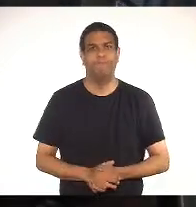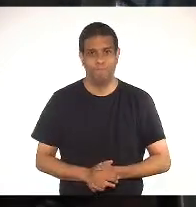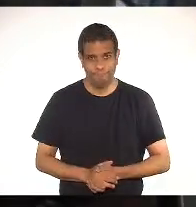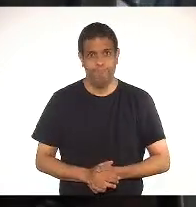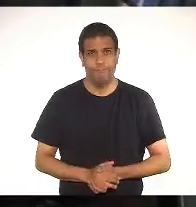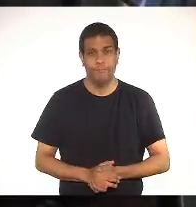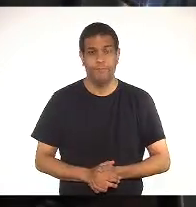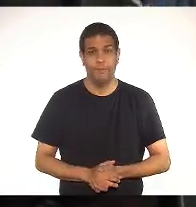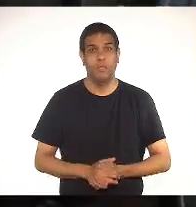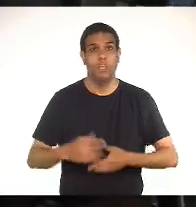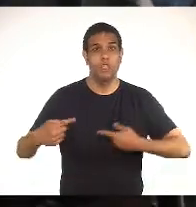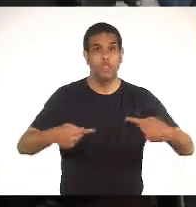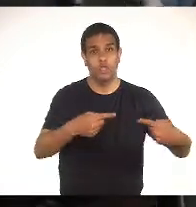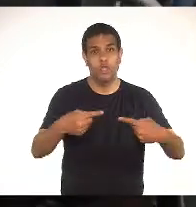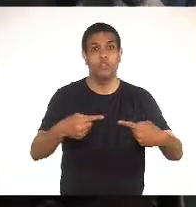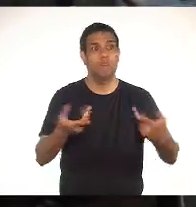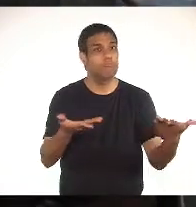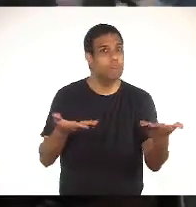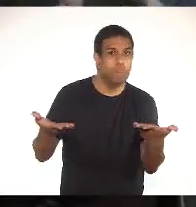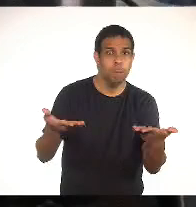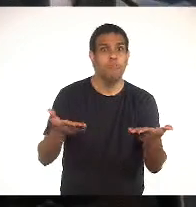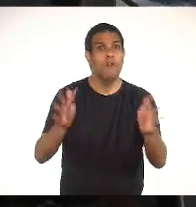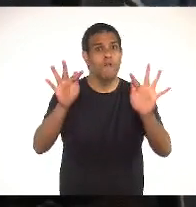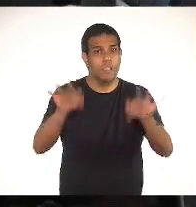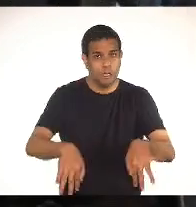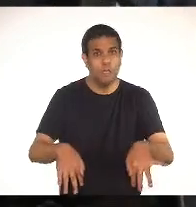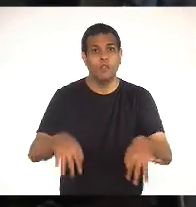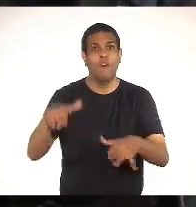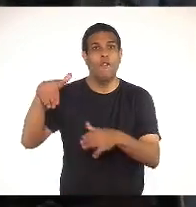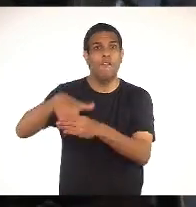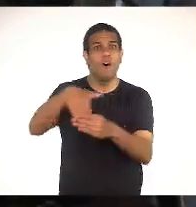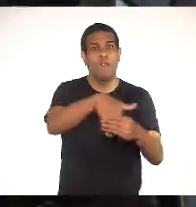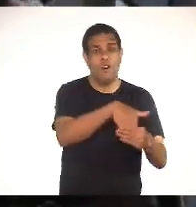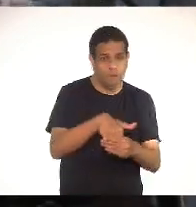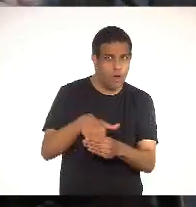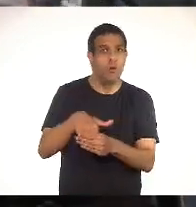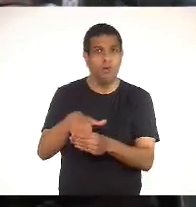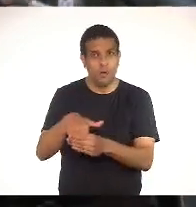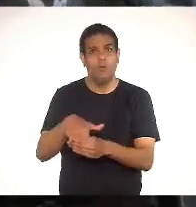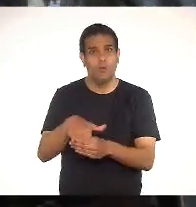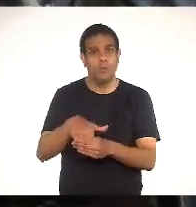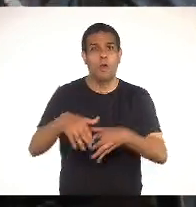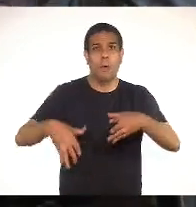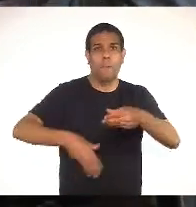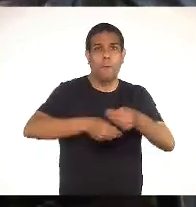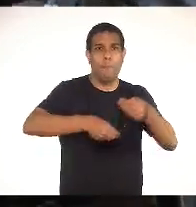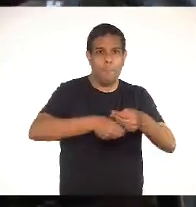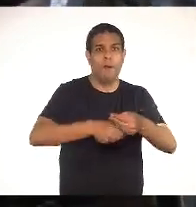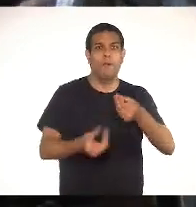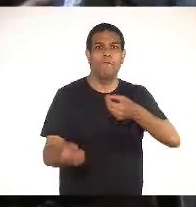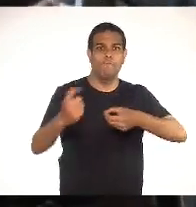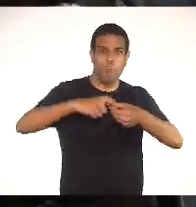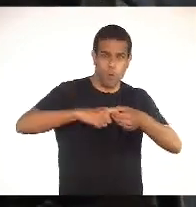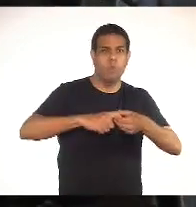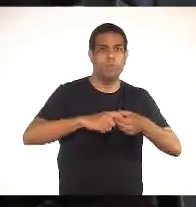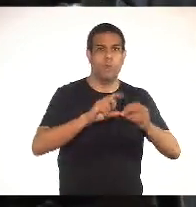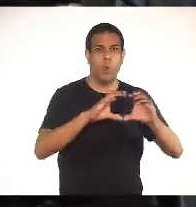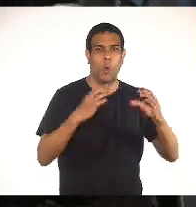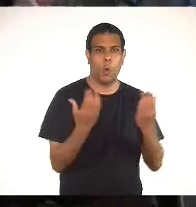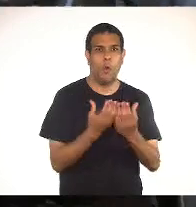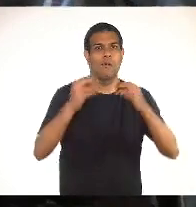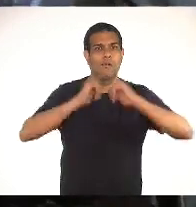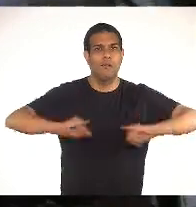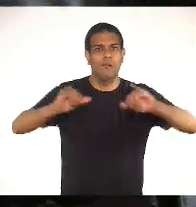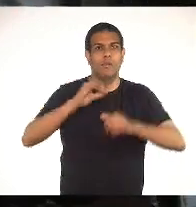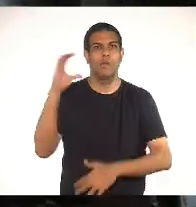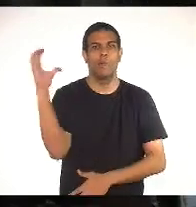pareceres emitidos em discussão, não havendo quem queira discutir, encerra a discussão. A presente proposta recebeu 5 emendas e retorna às comissões. Anuncio em